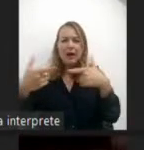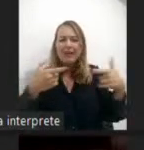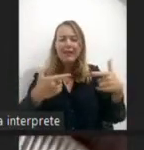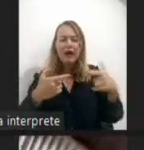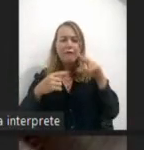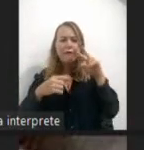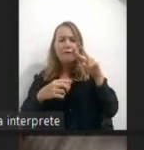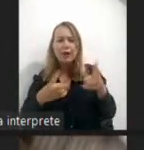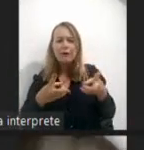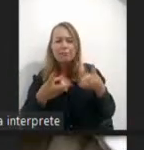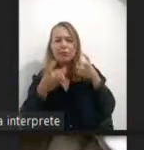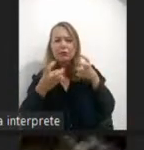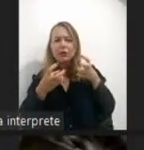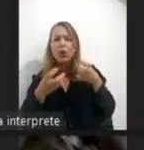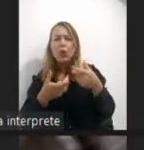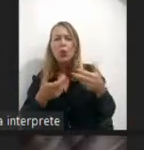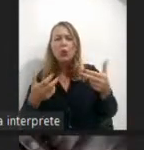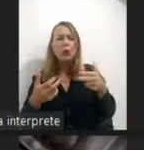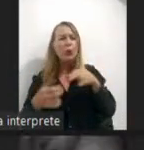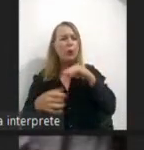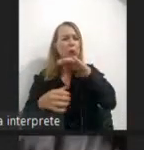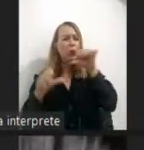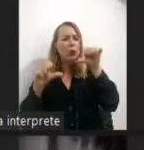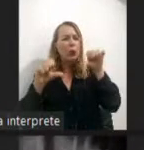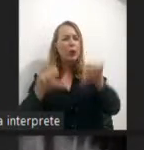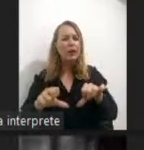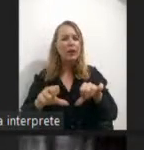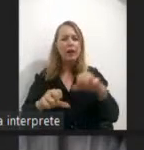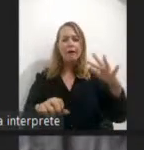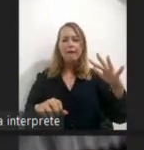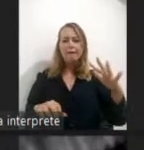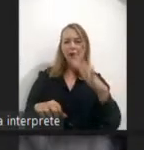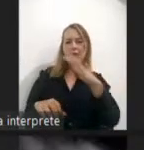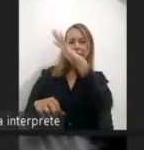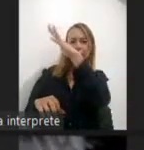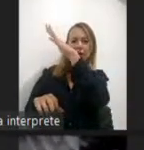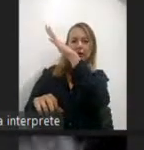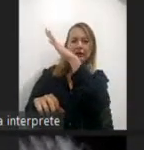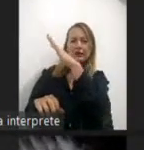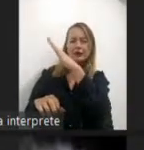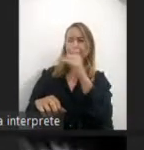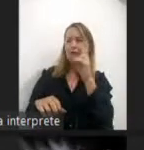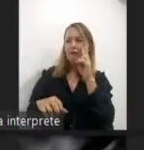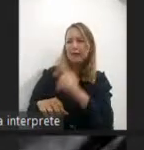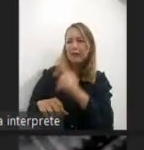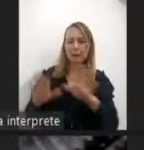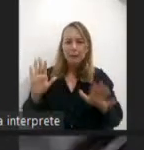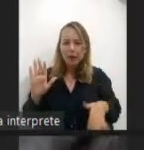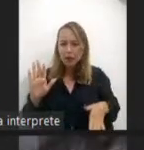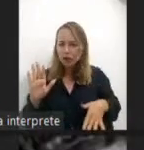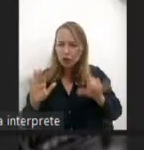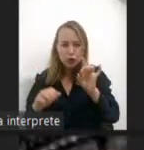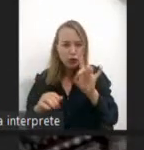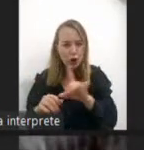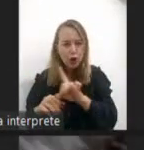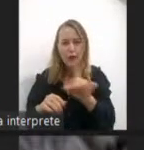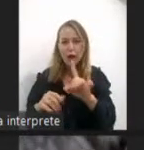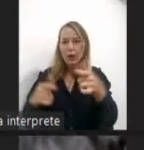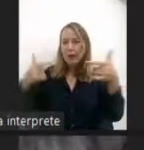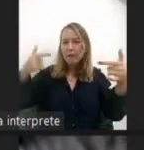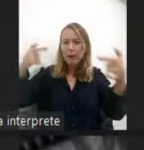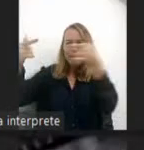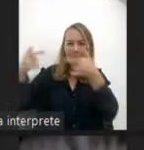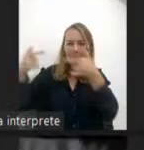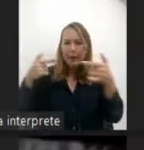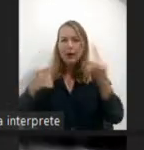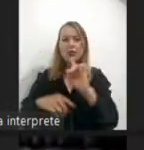A subida dos morros, as favelas, você não vê somente bandidos, você não vê somente tiroteios, mas você vê